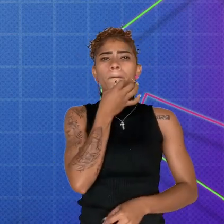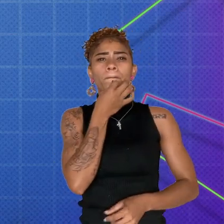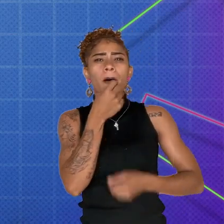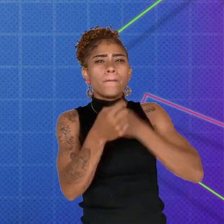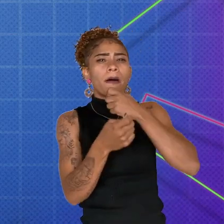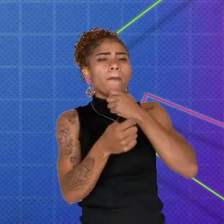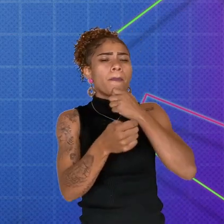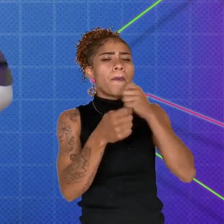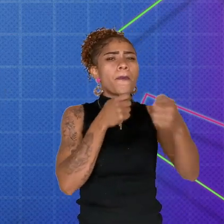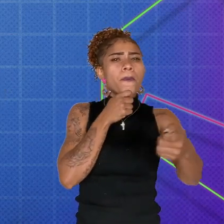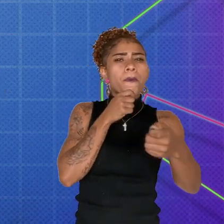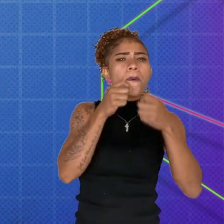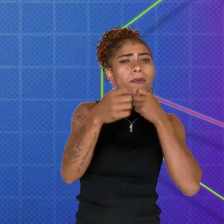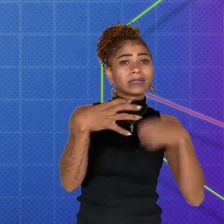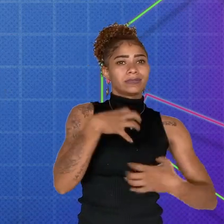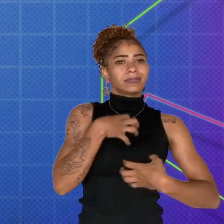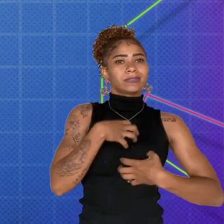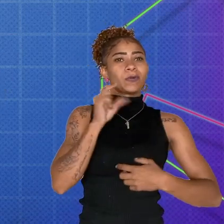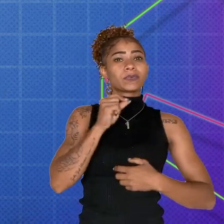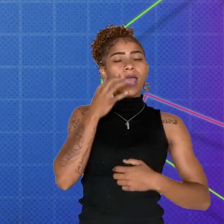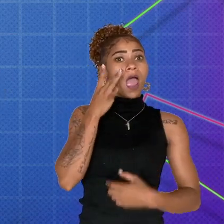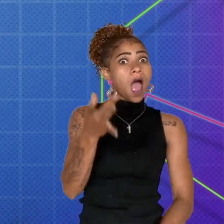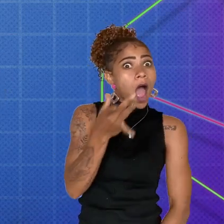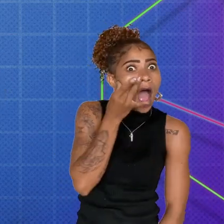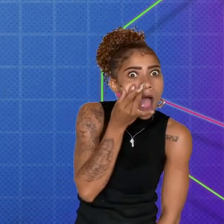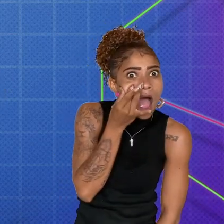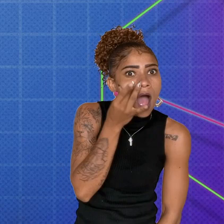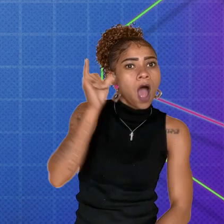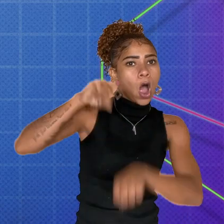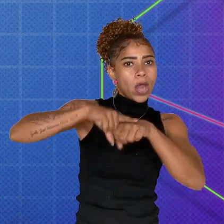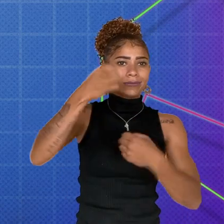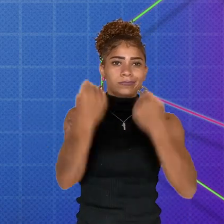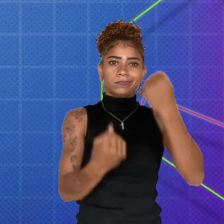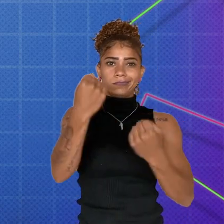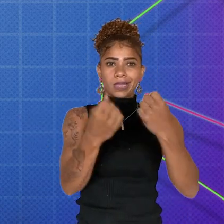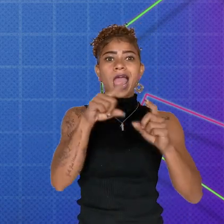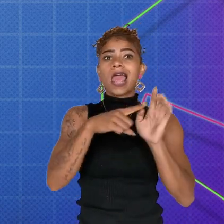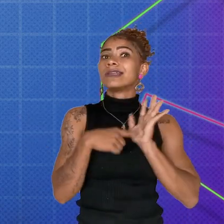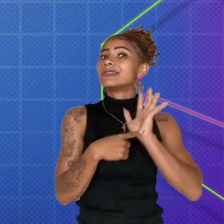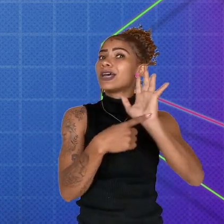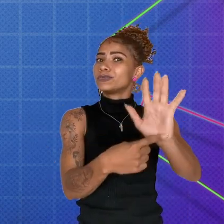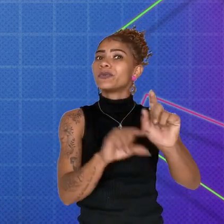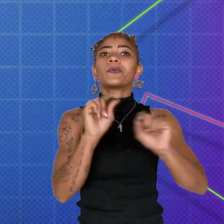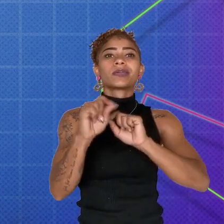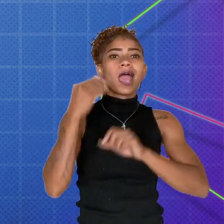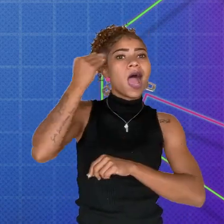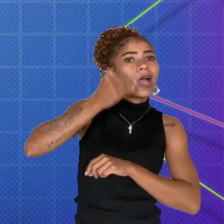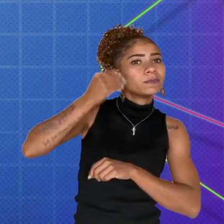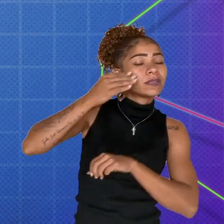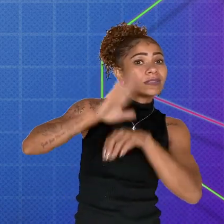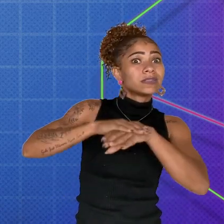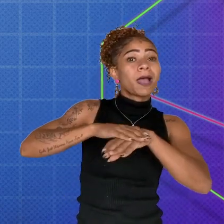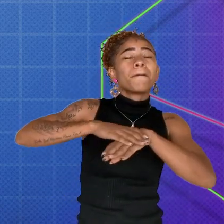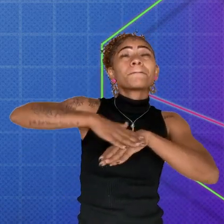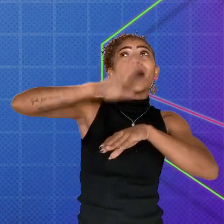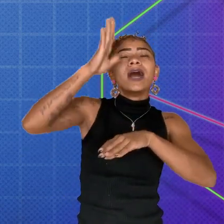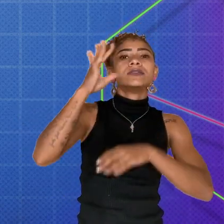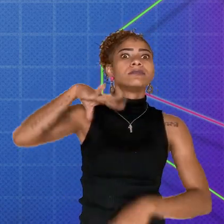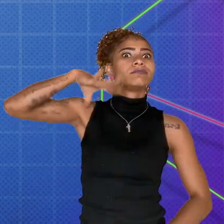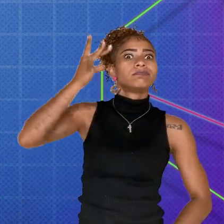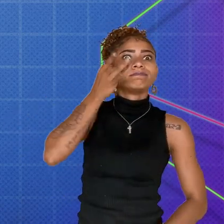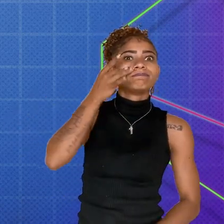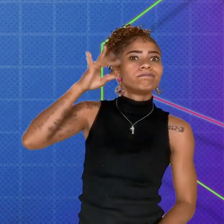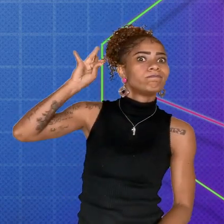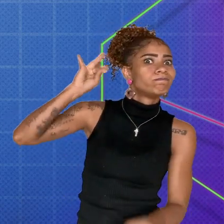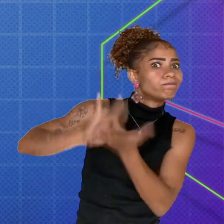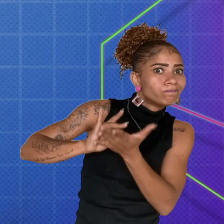comentários e entrevistas contribuem para a sensação de cobertura ao vivo da corrida. Eles ajudam a tornar a experiência mais imersiva e